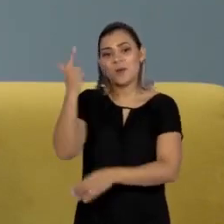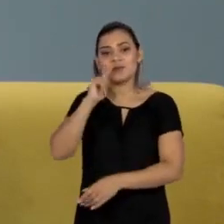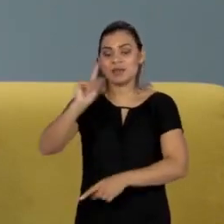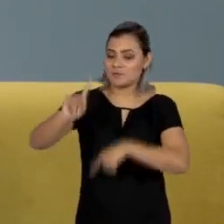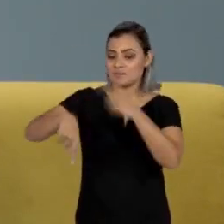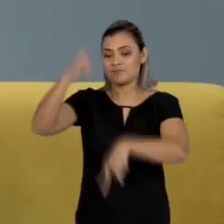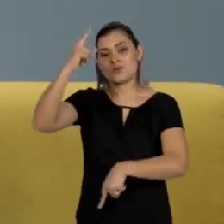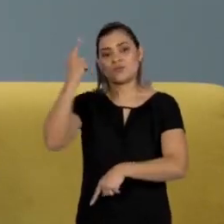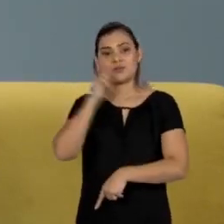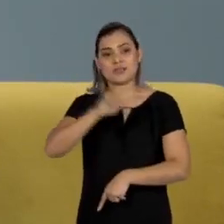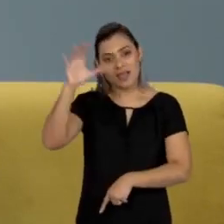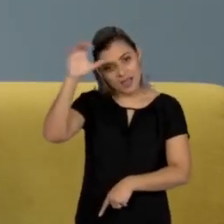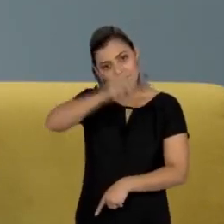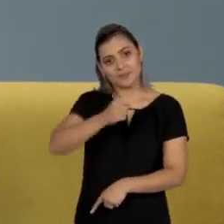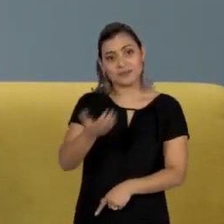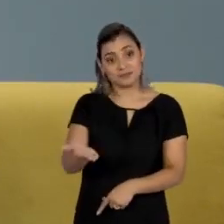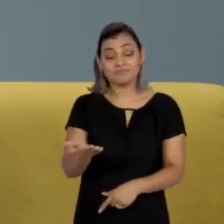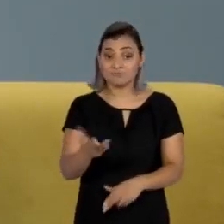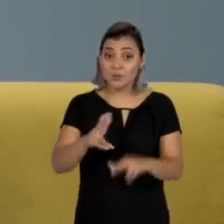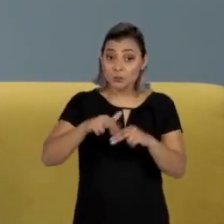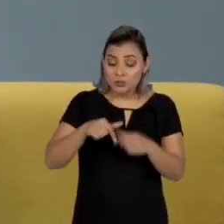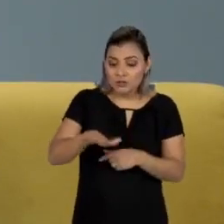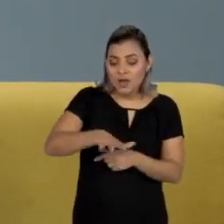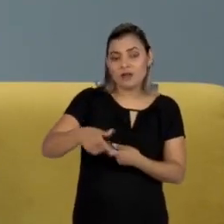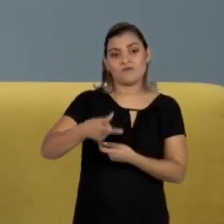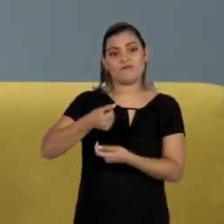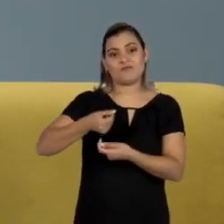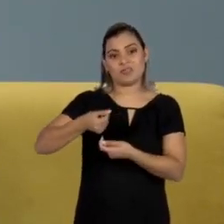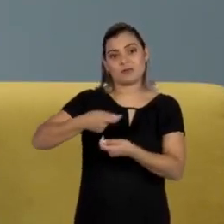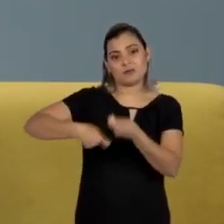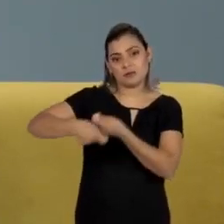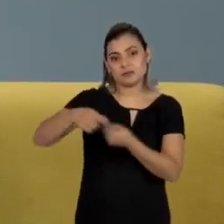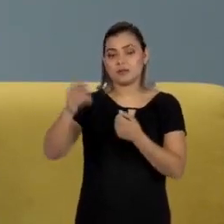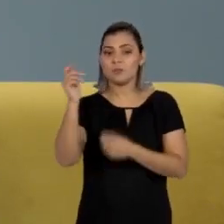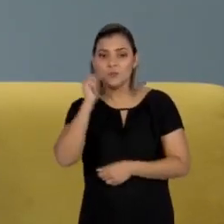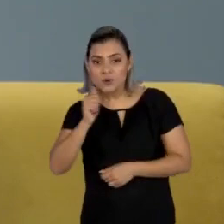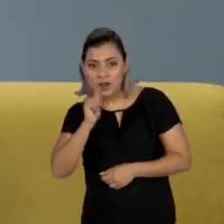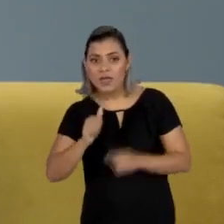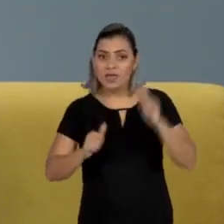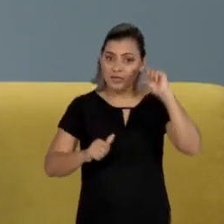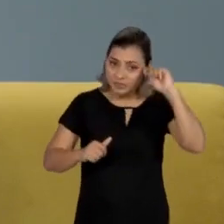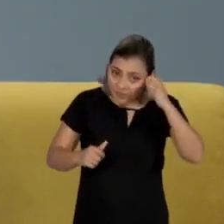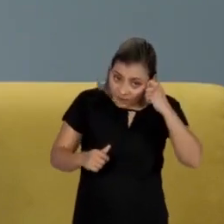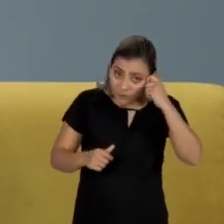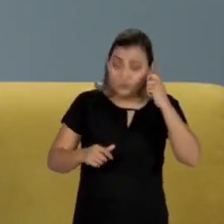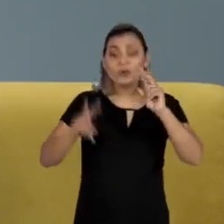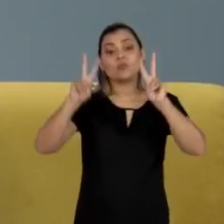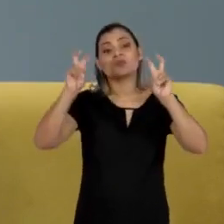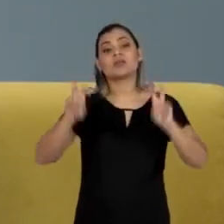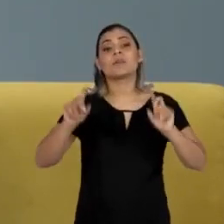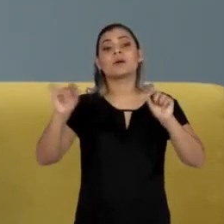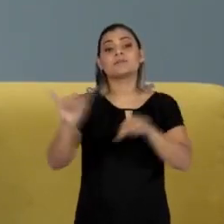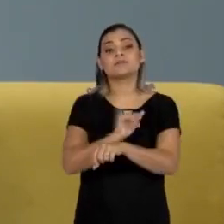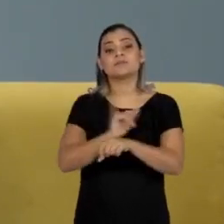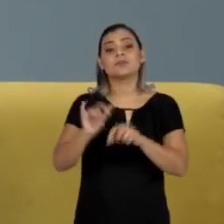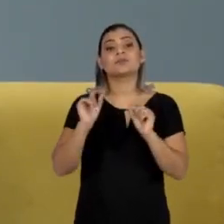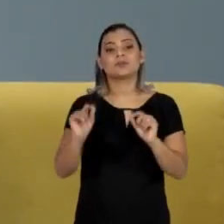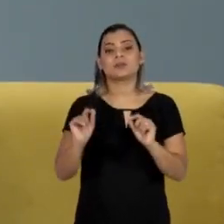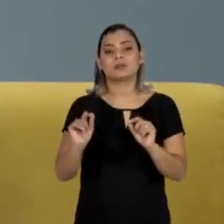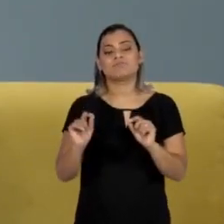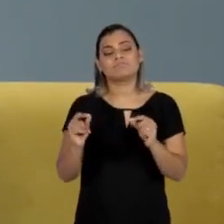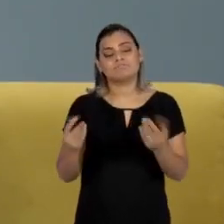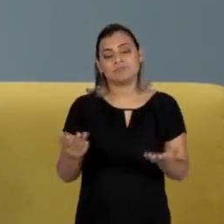esse repertório. Então, quando a gente fala de finanças para mulheres, para a população negra, a gente está falando de uma ferramenta que nunca